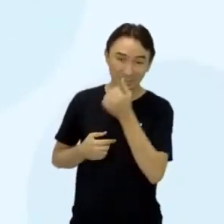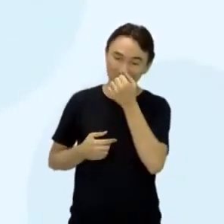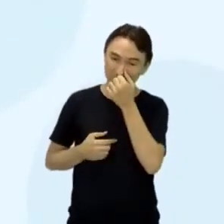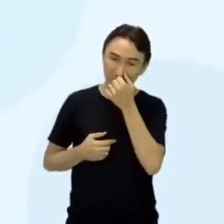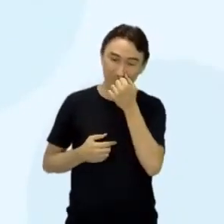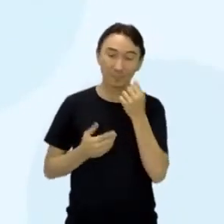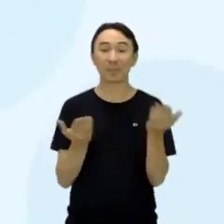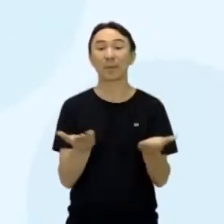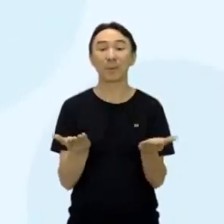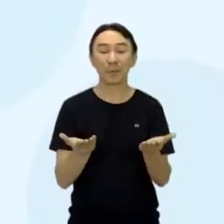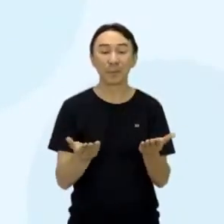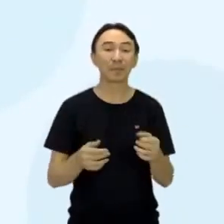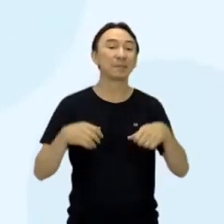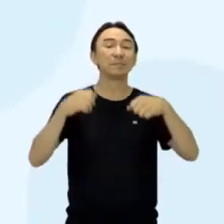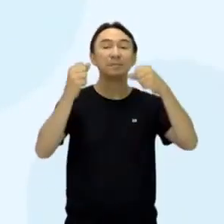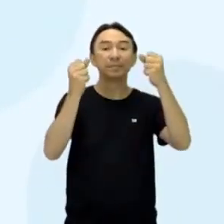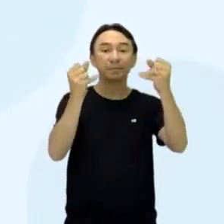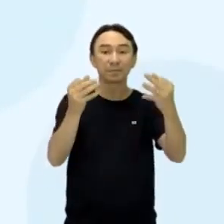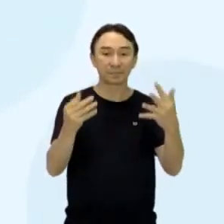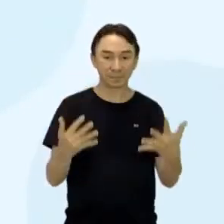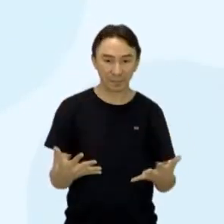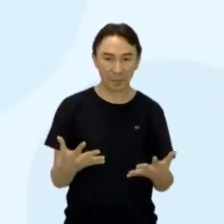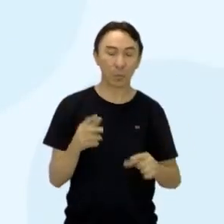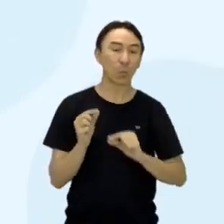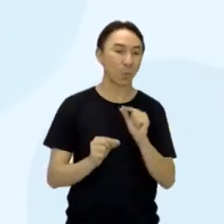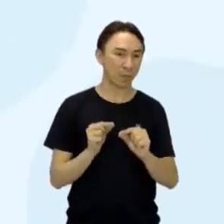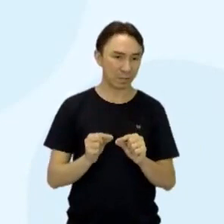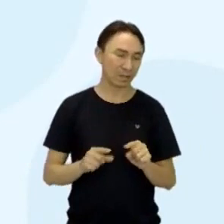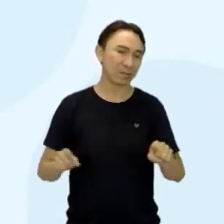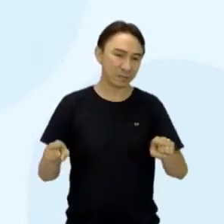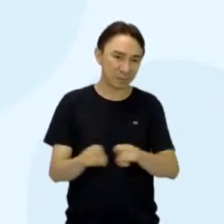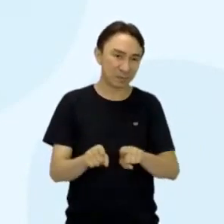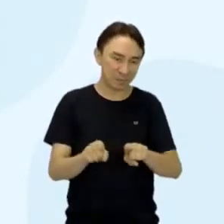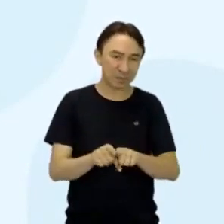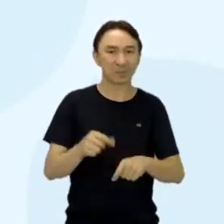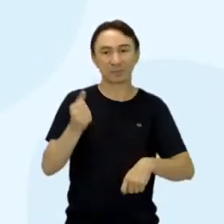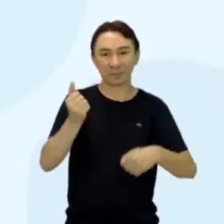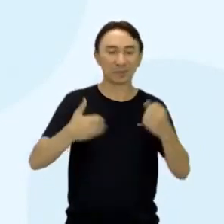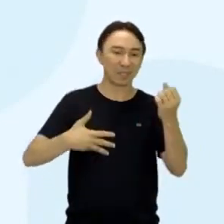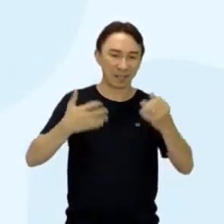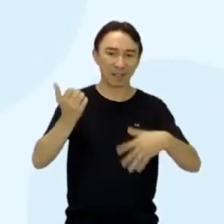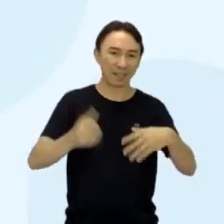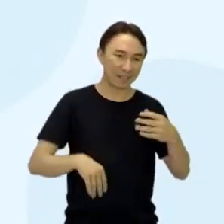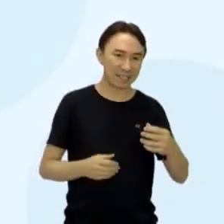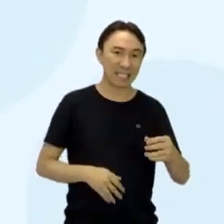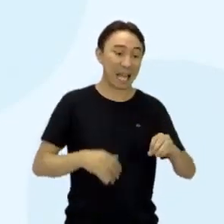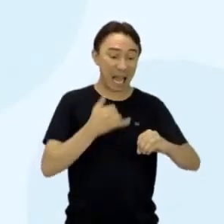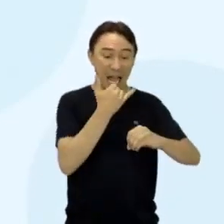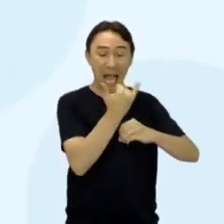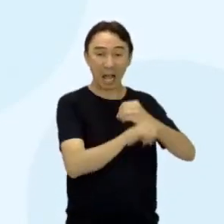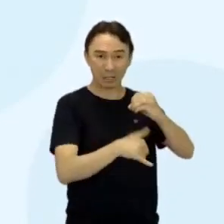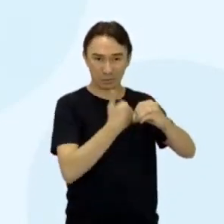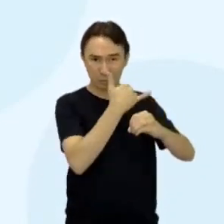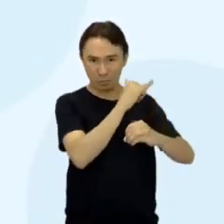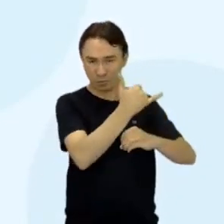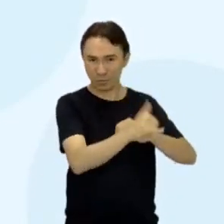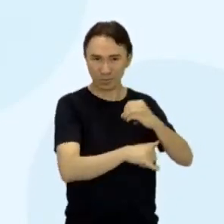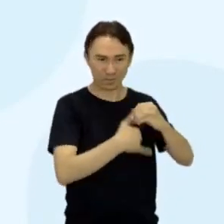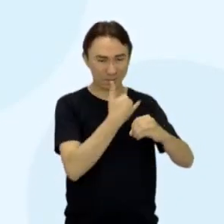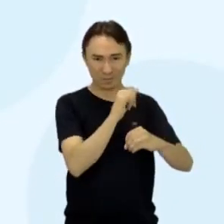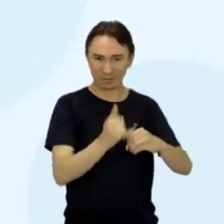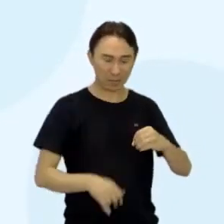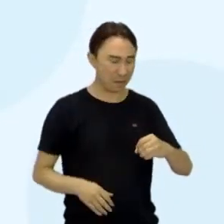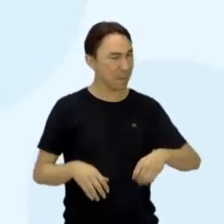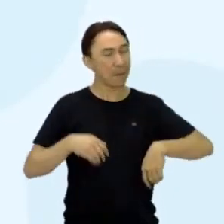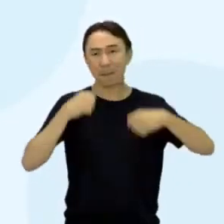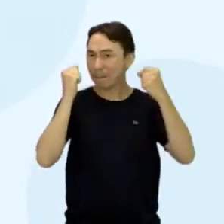falar sobre a questão que eu também toquei aqui. No assunto não dá para explicar átomo, imagina, em 15 minutos, nem sendo o